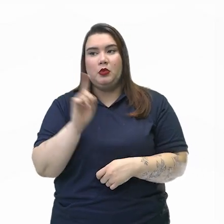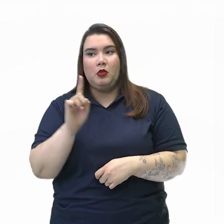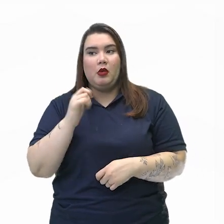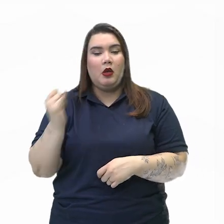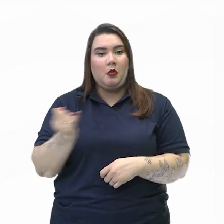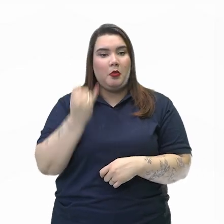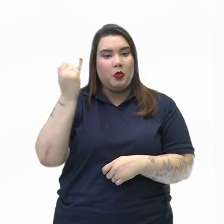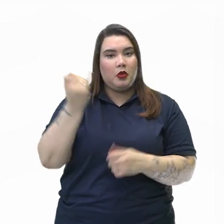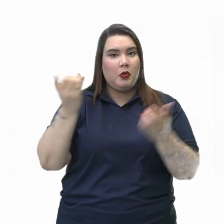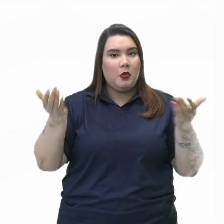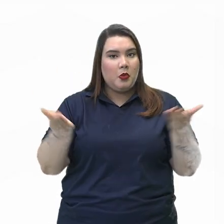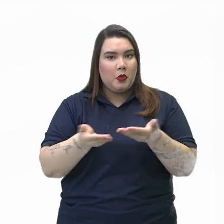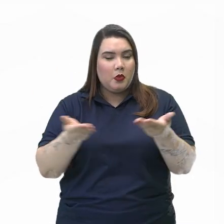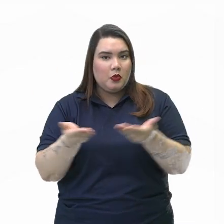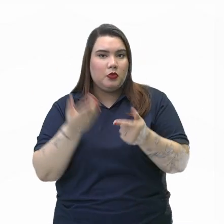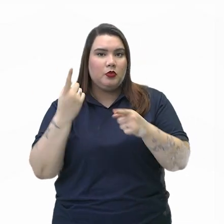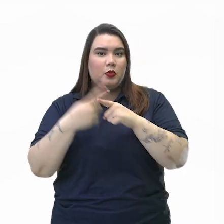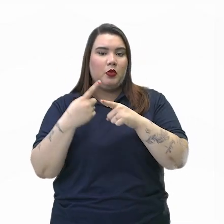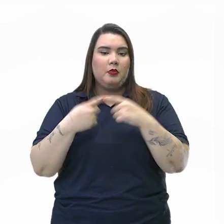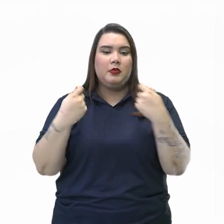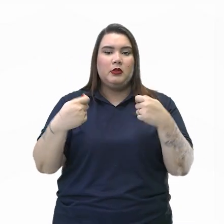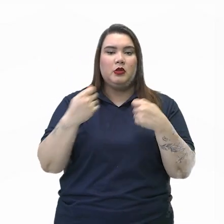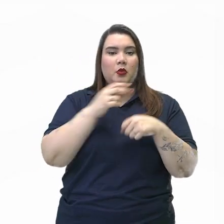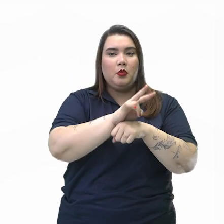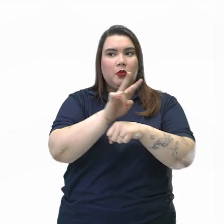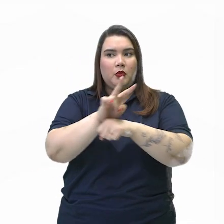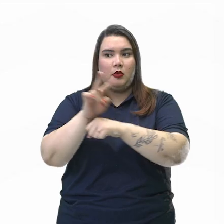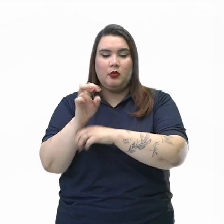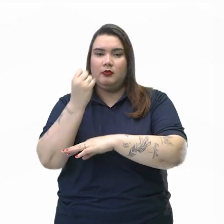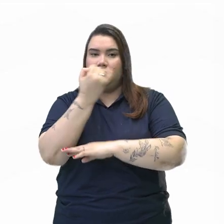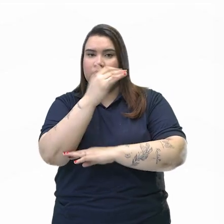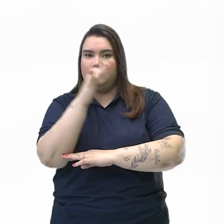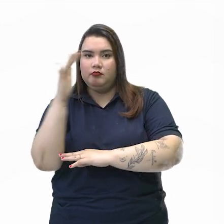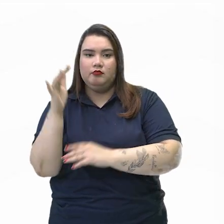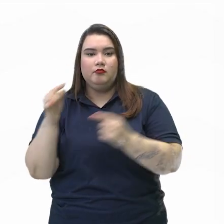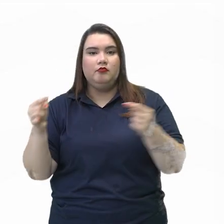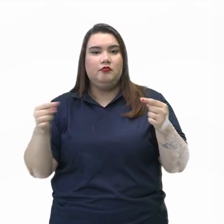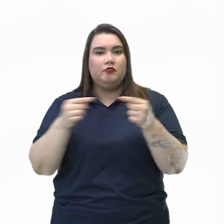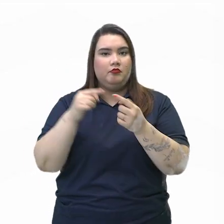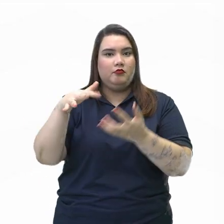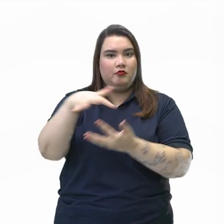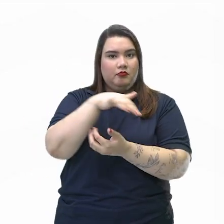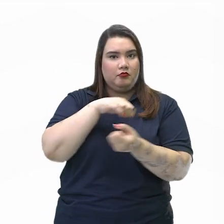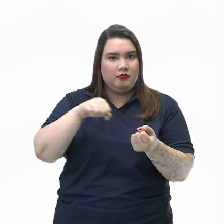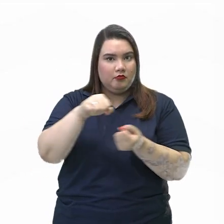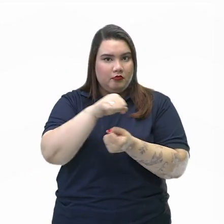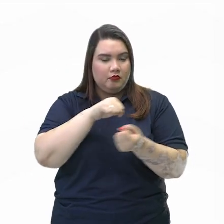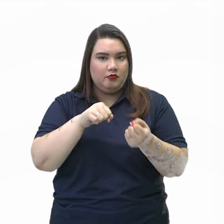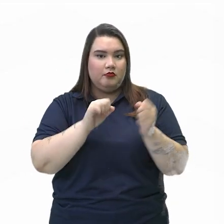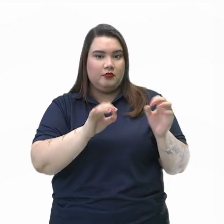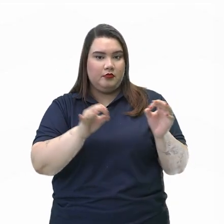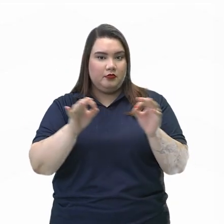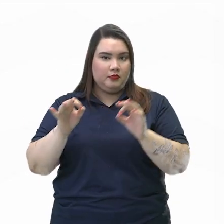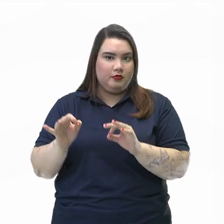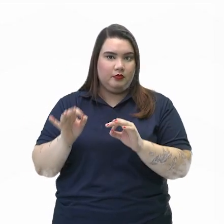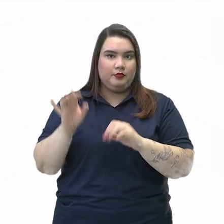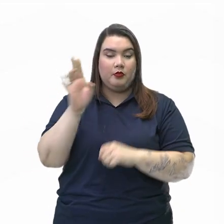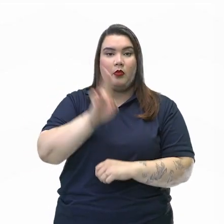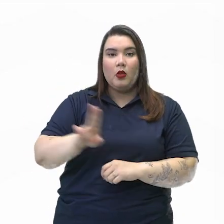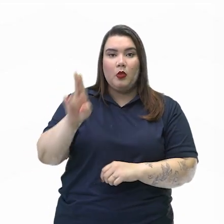de hoje para a preservação do meio ambiente. Essa questão da sustentabilidade, certo?